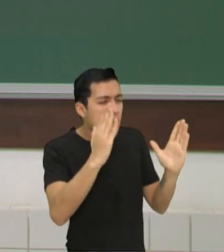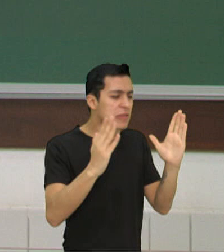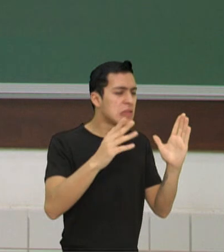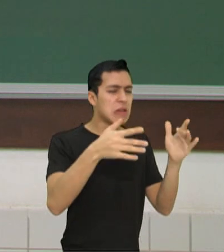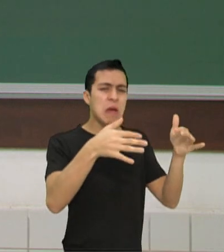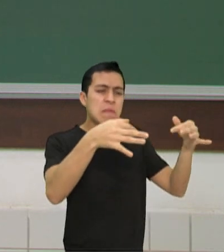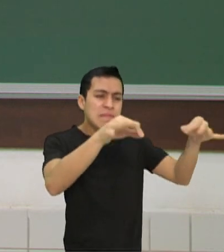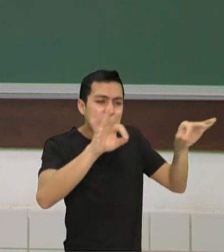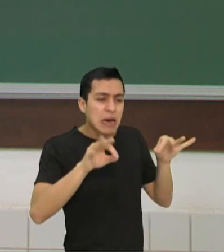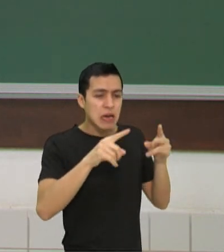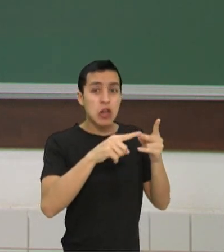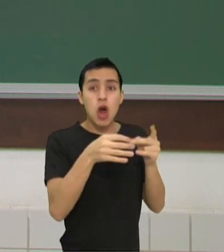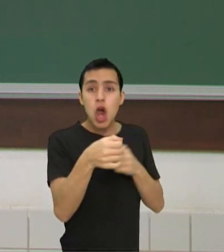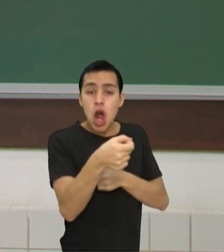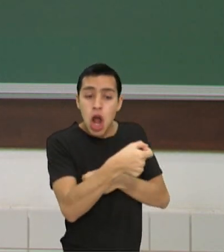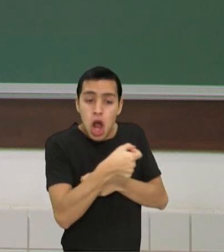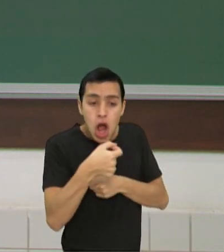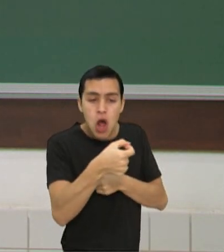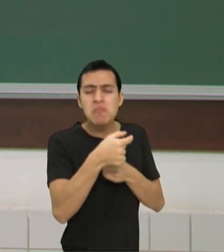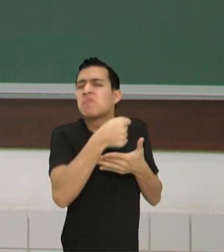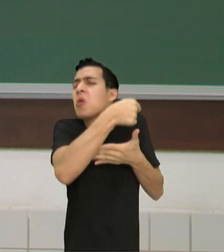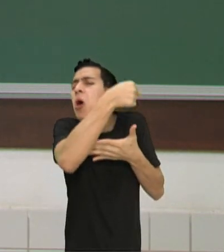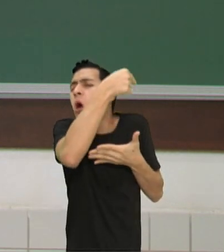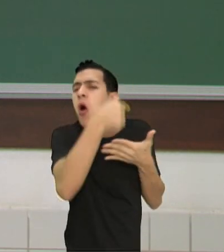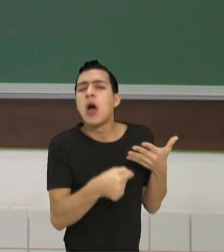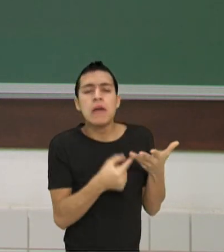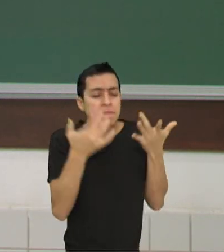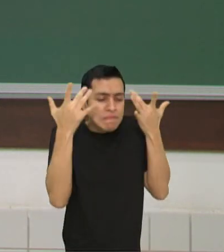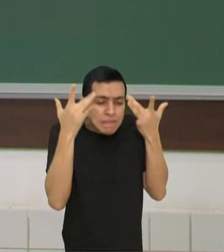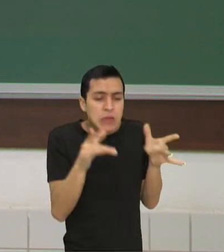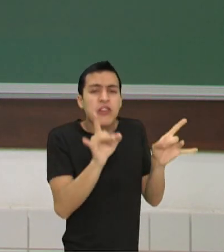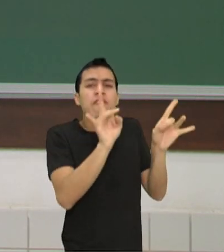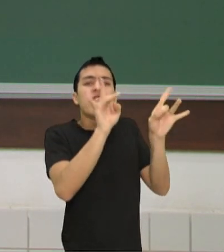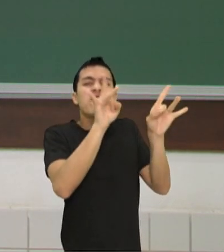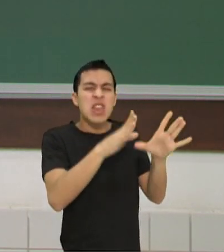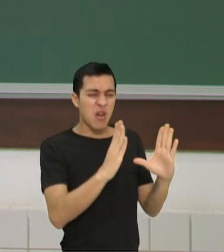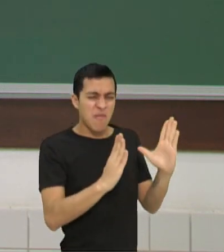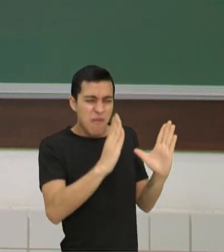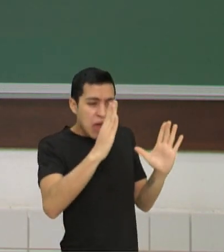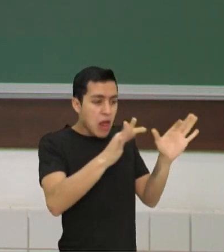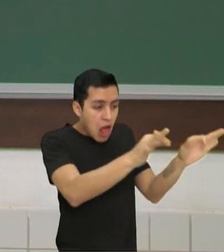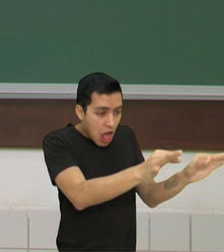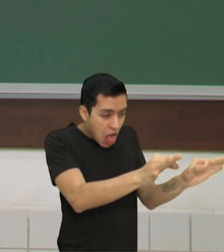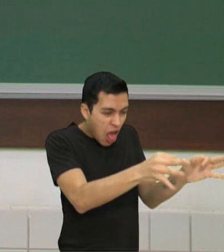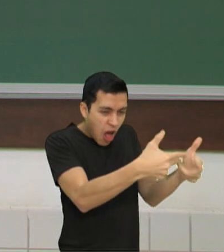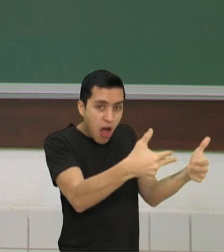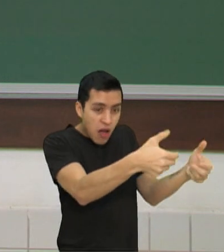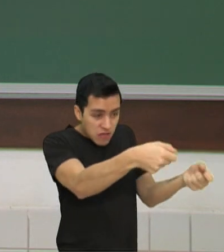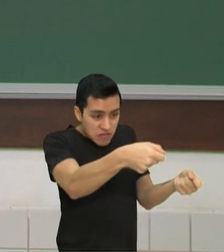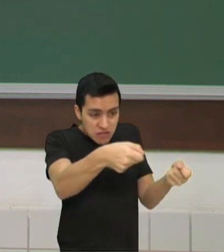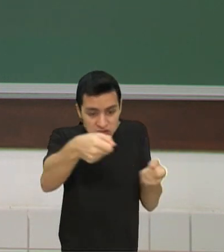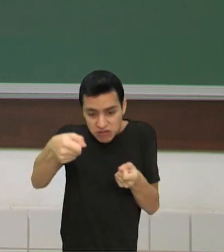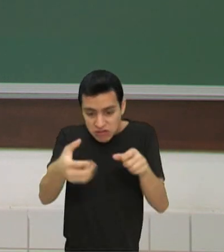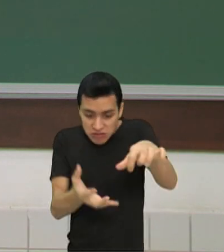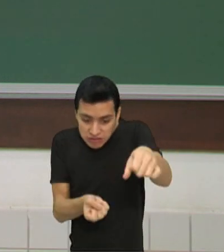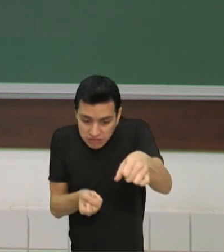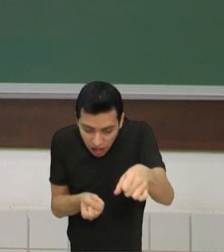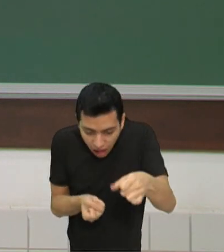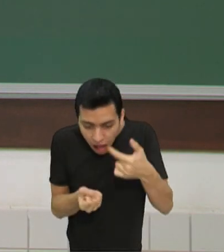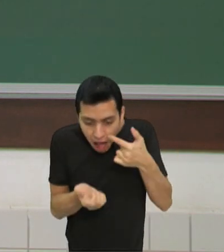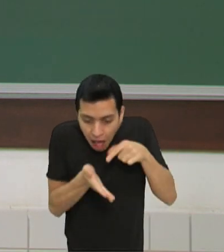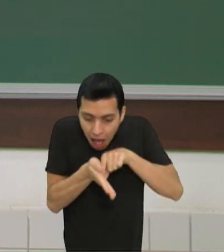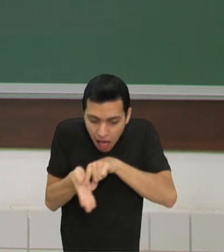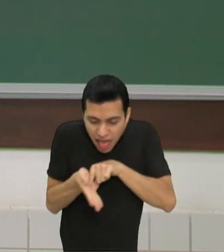pano, seja uma moeda, seja alguma coisa que ficou daquele evento. E é isso que é a nossa história, é isso que é a nossa